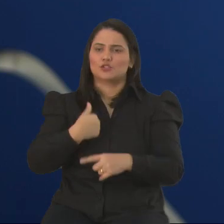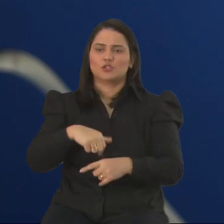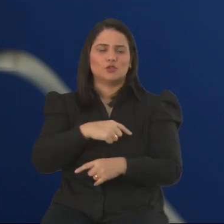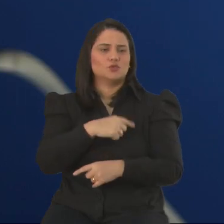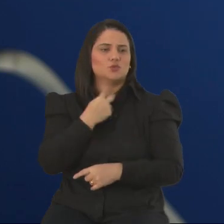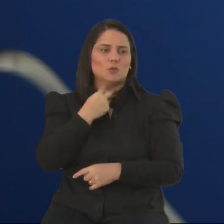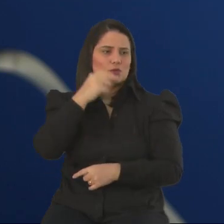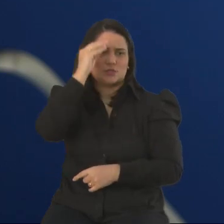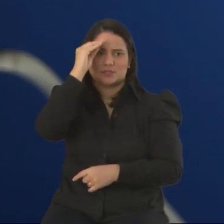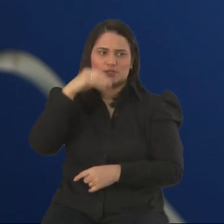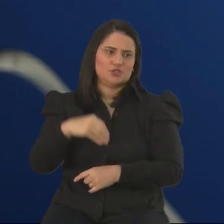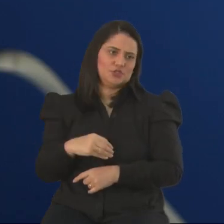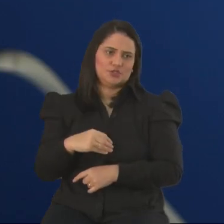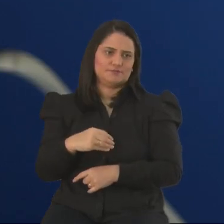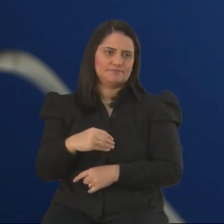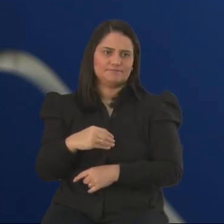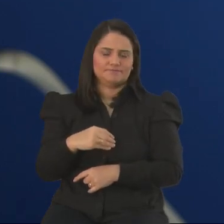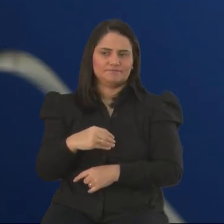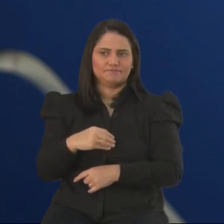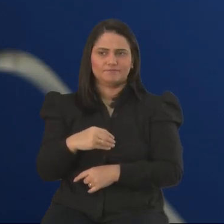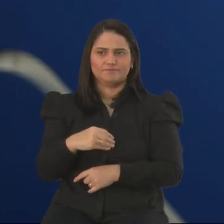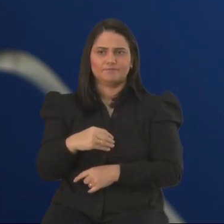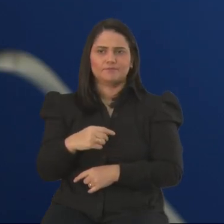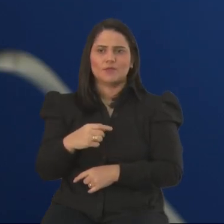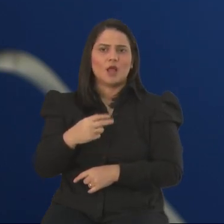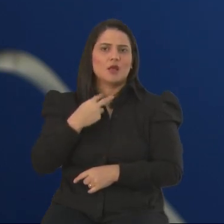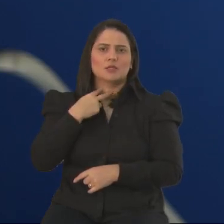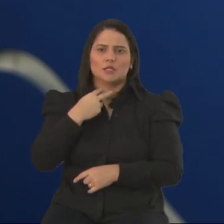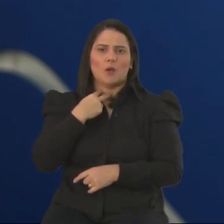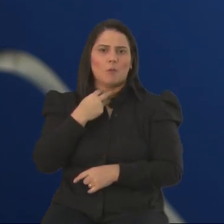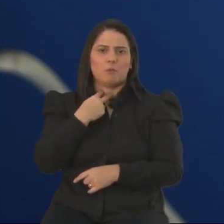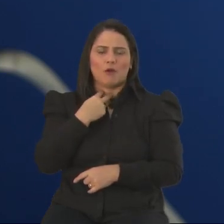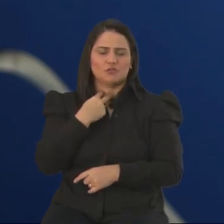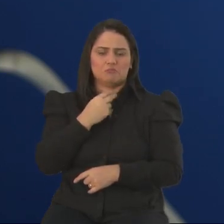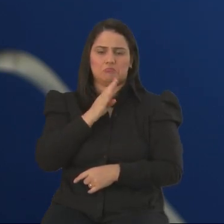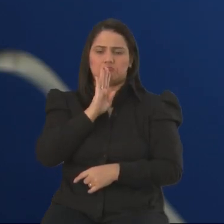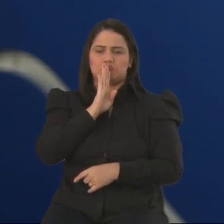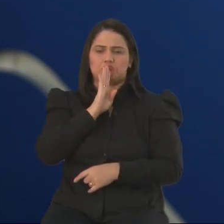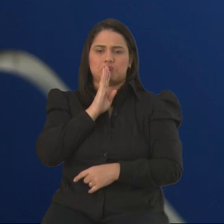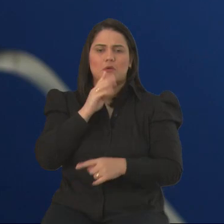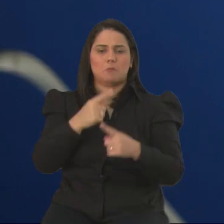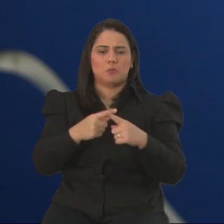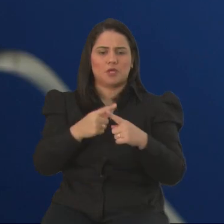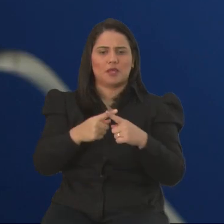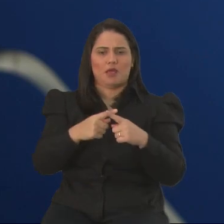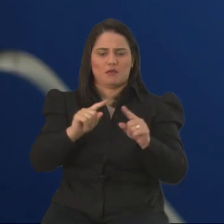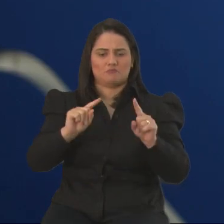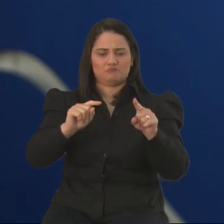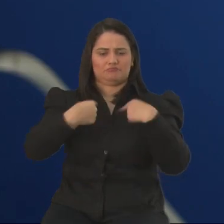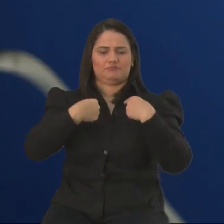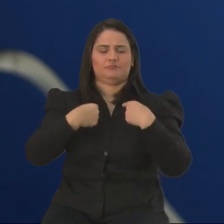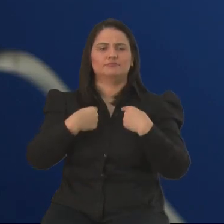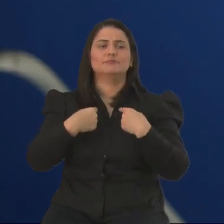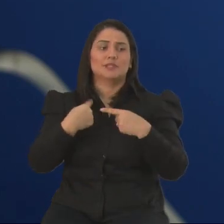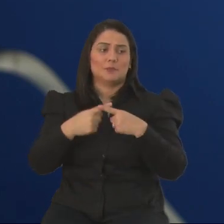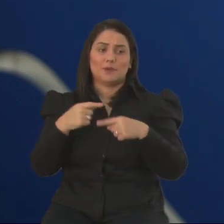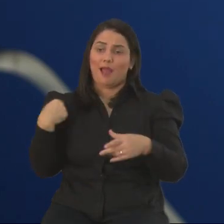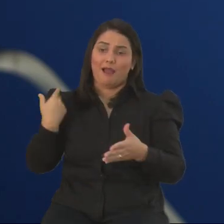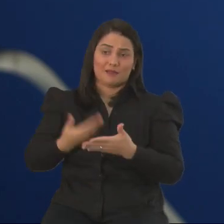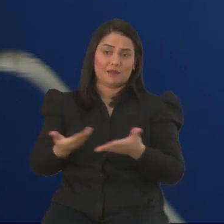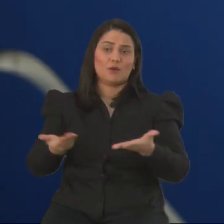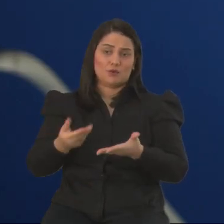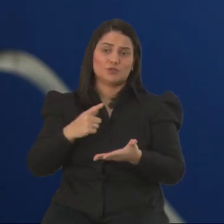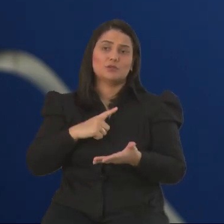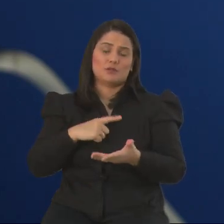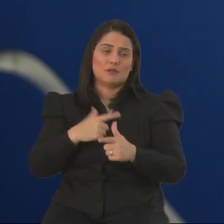desistir, não podemos nos abater diante das adversidades que ainda